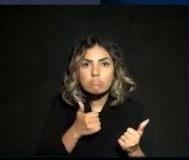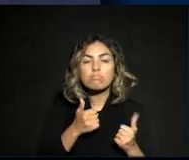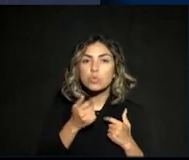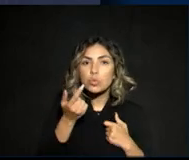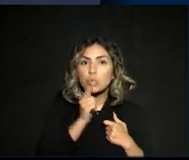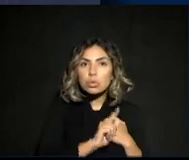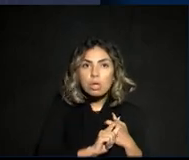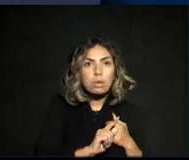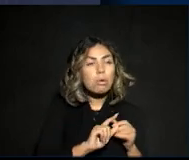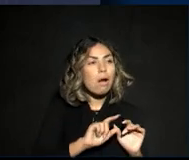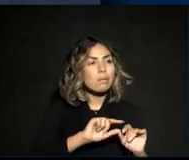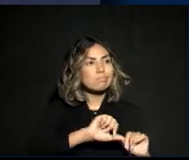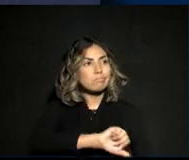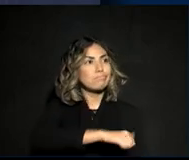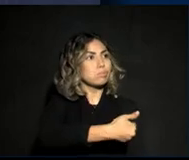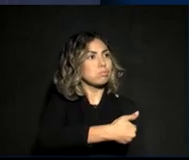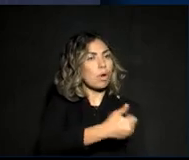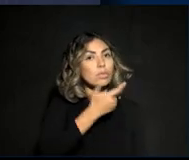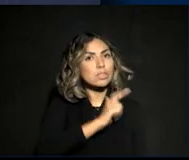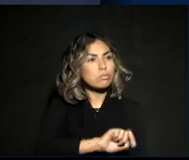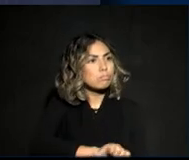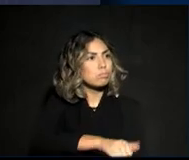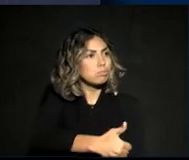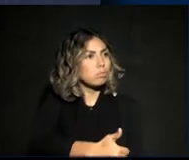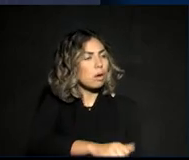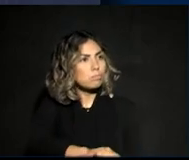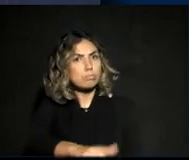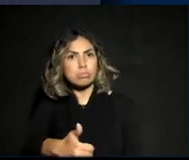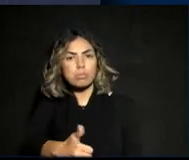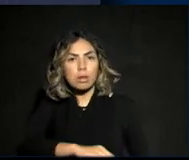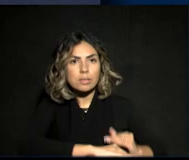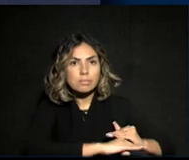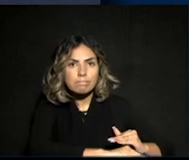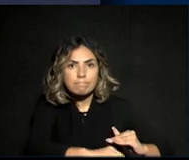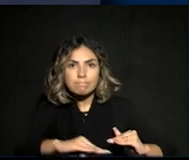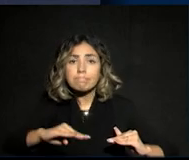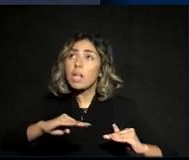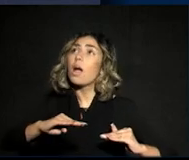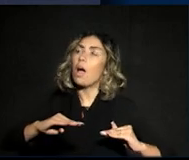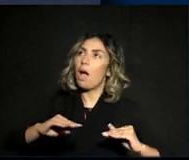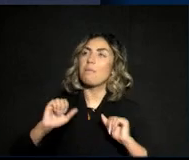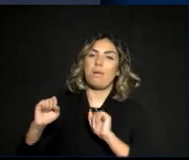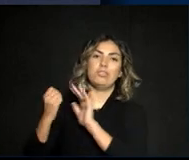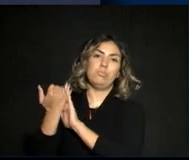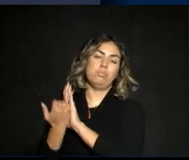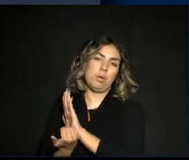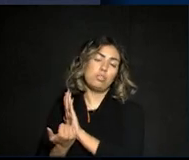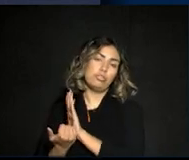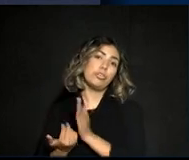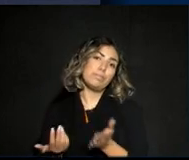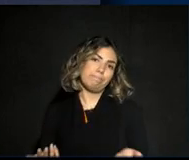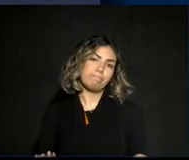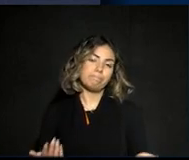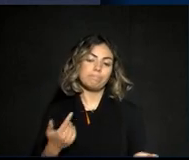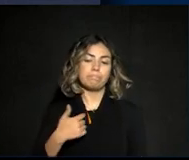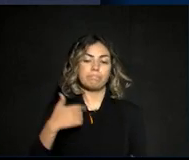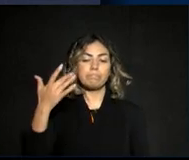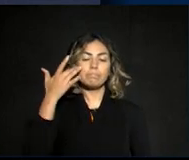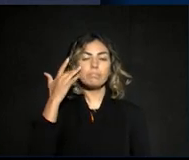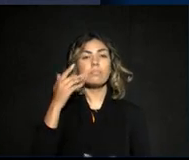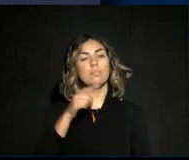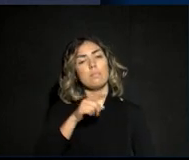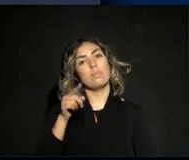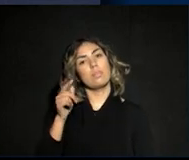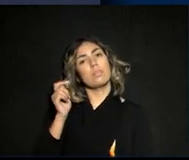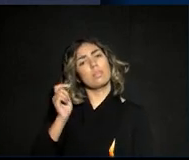perfeitamente e indubitavelmente é um prato eu acho que é possível você conviver é um dos e ainda com uma